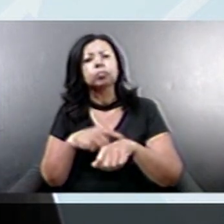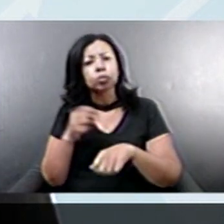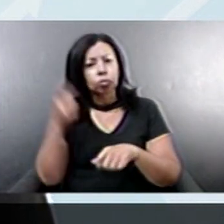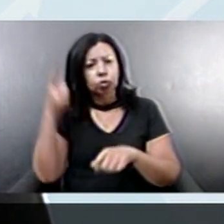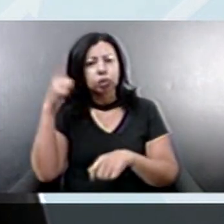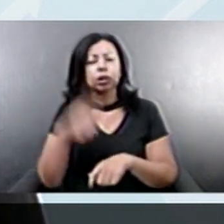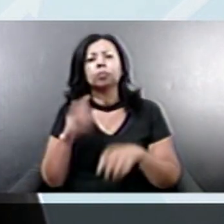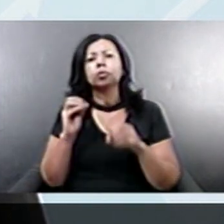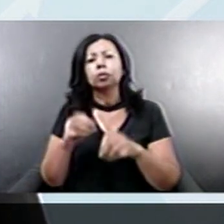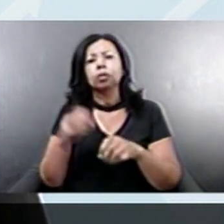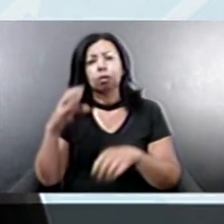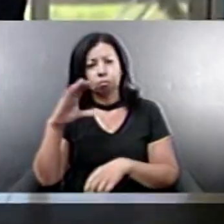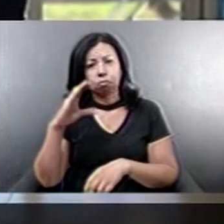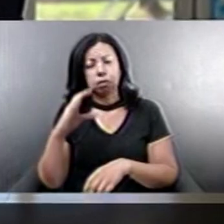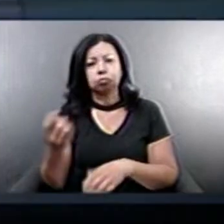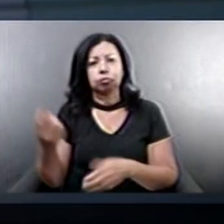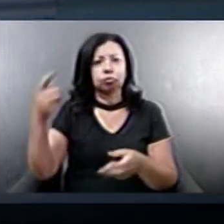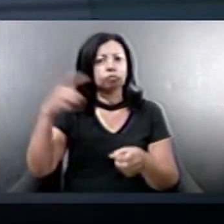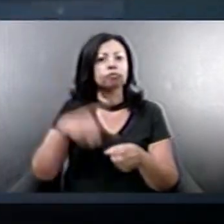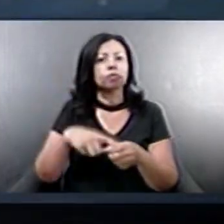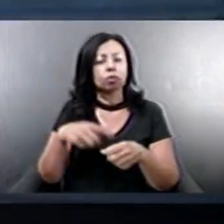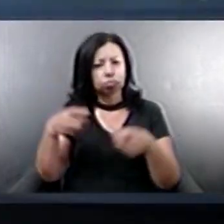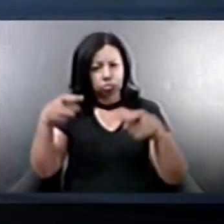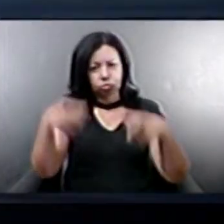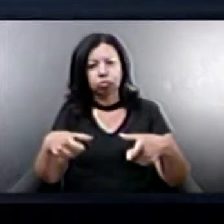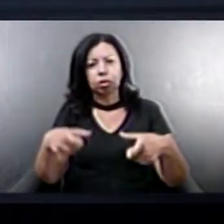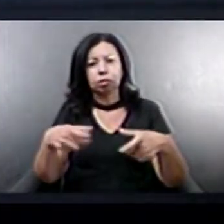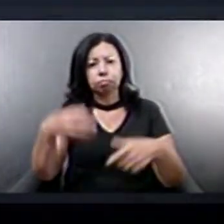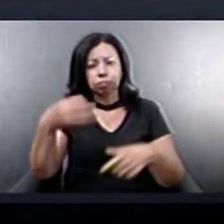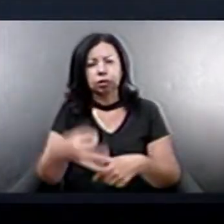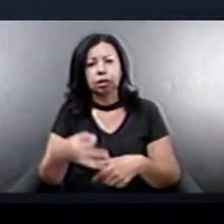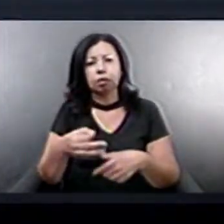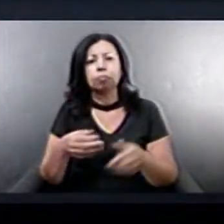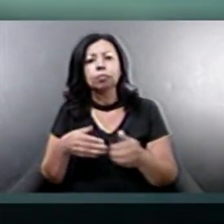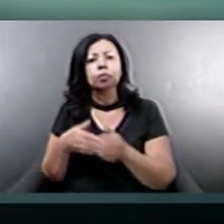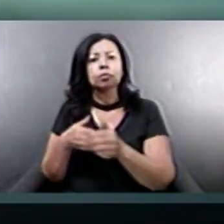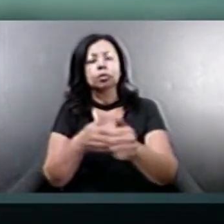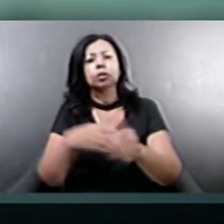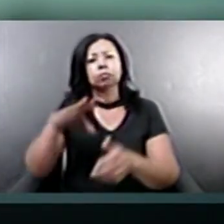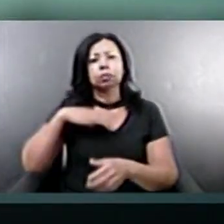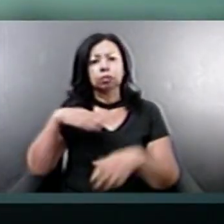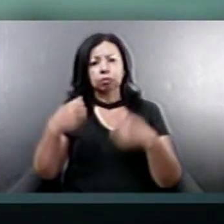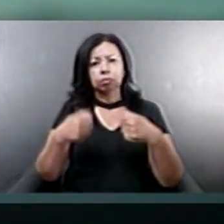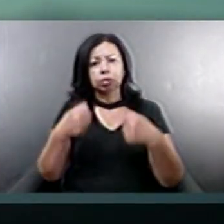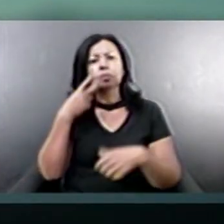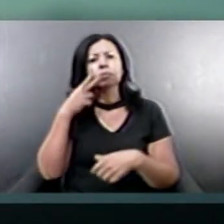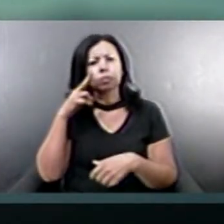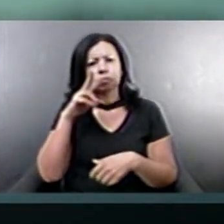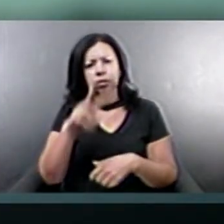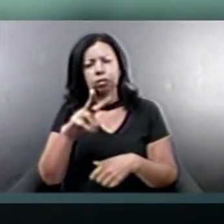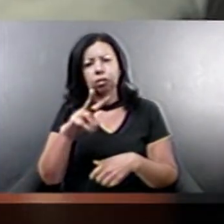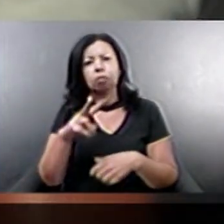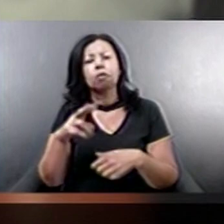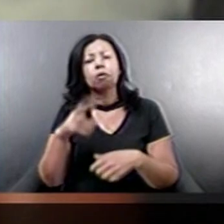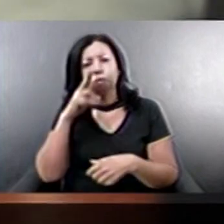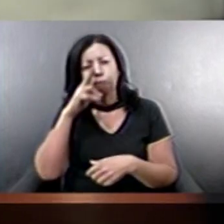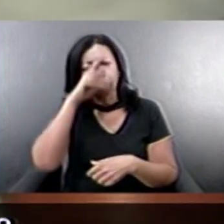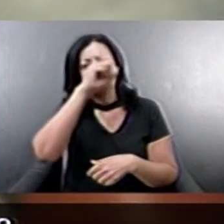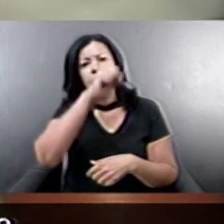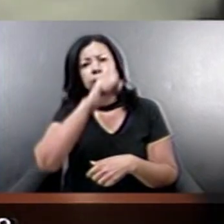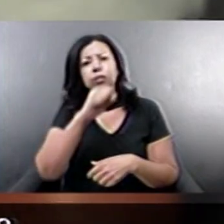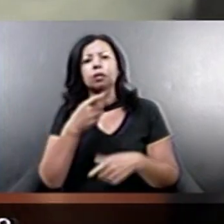Cubatão de volta ao trilho. Para conduzir uma cidade, é preciso ter visão, garra e